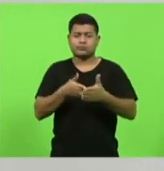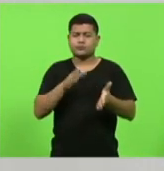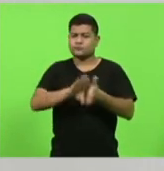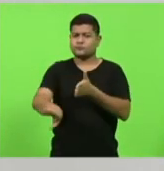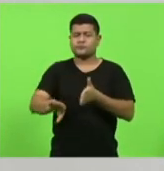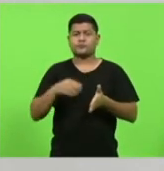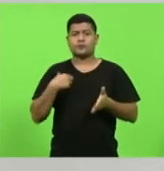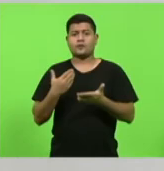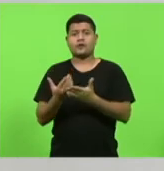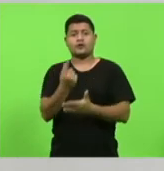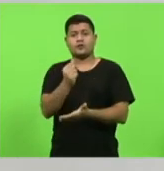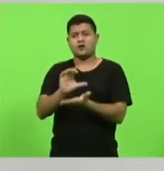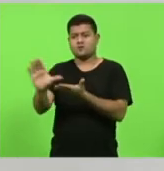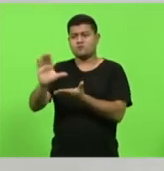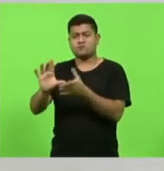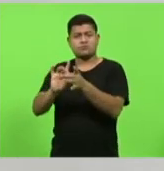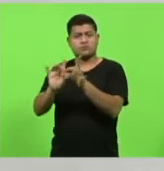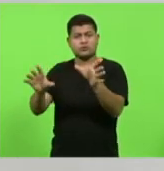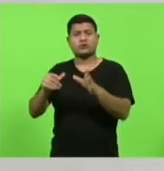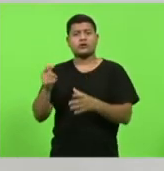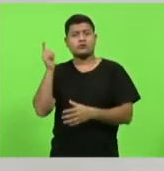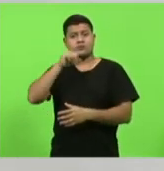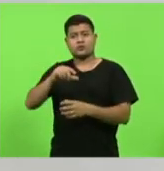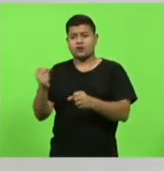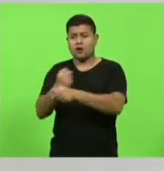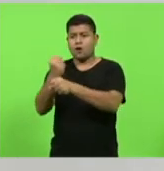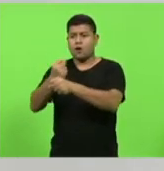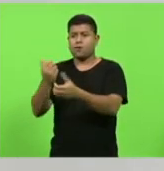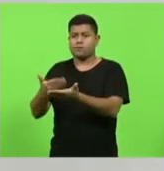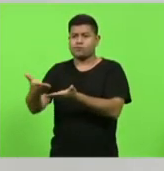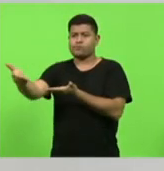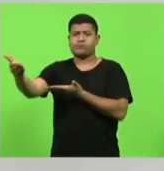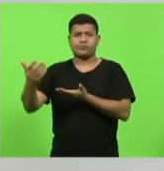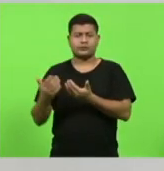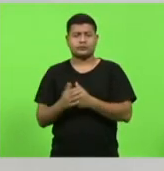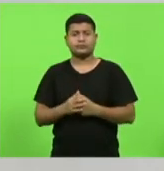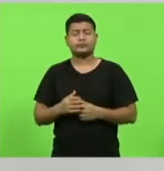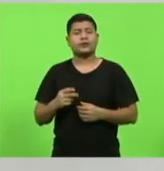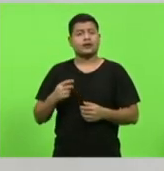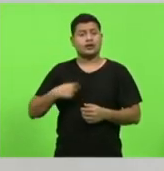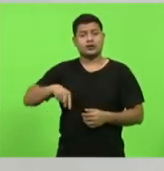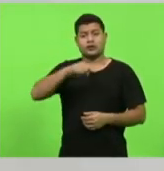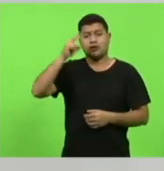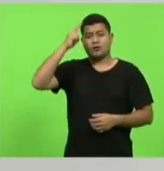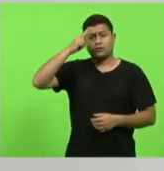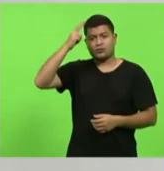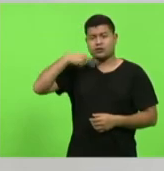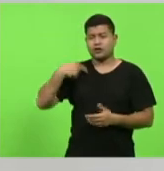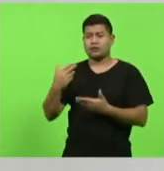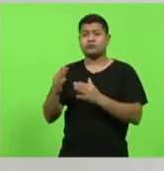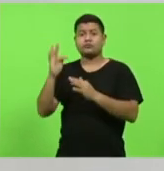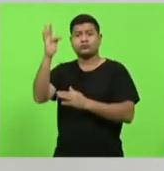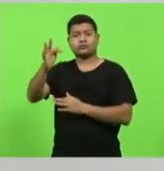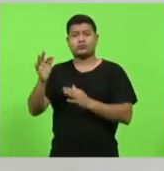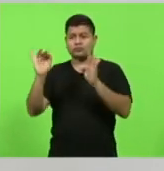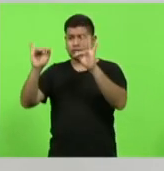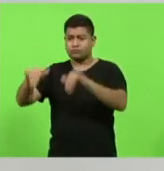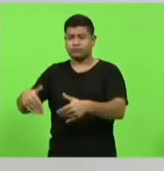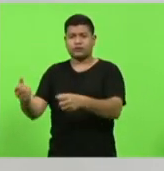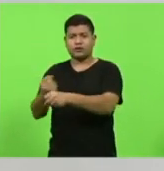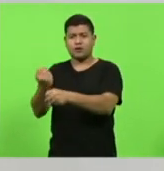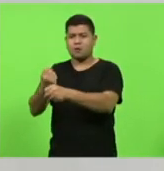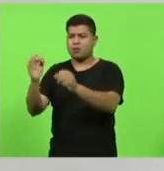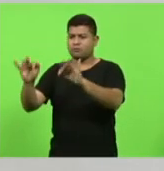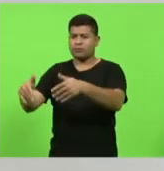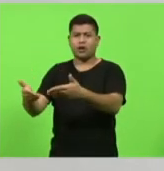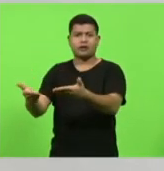possa acontecer, possa andar e efetivamente que a gente possa sonhar de ter esta obra concluída. Mesmo que o governo